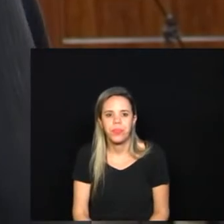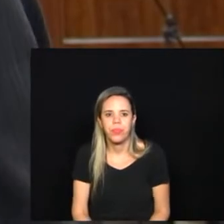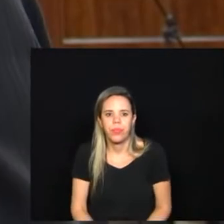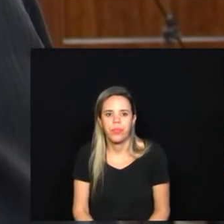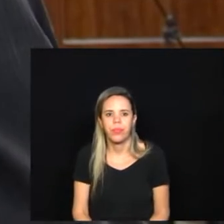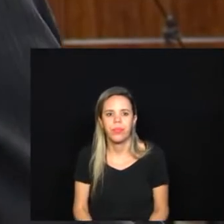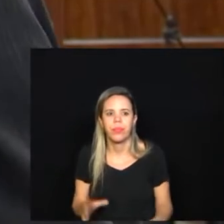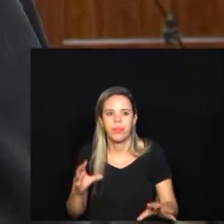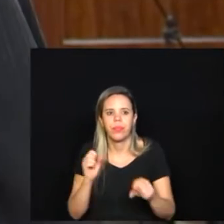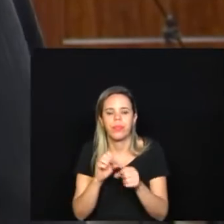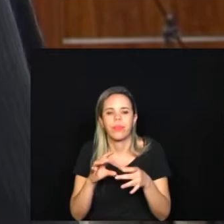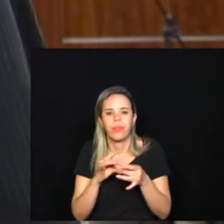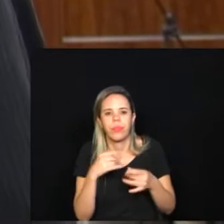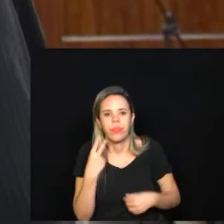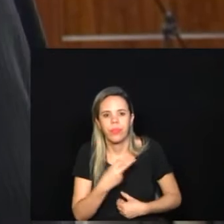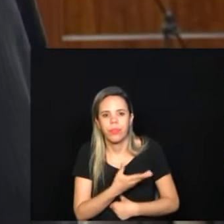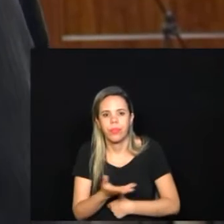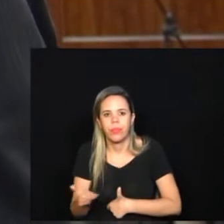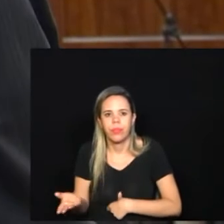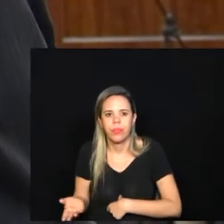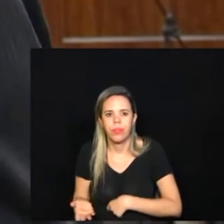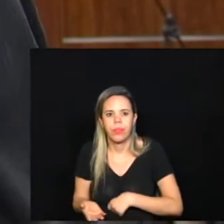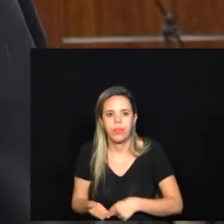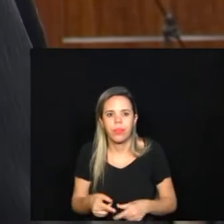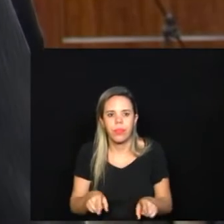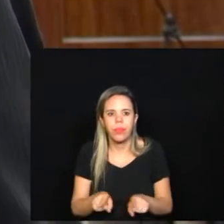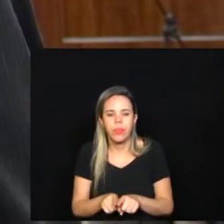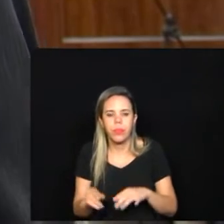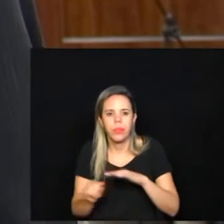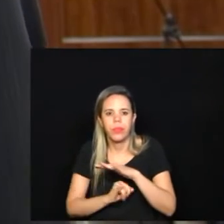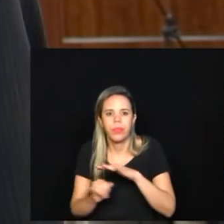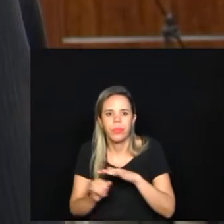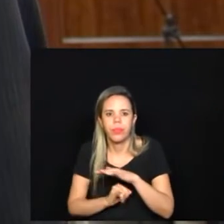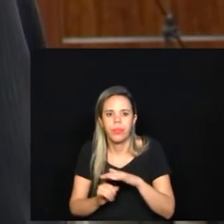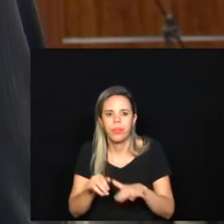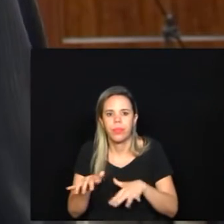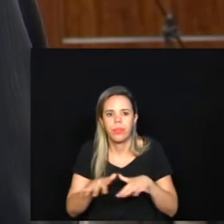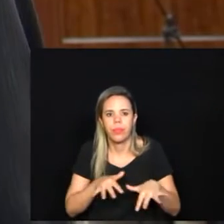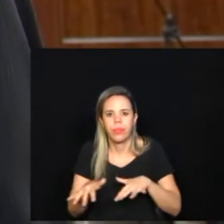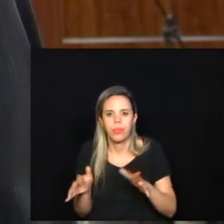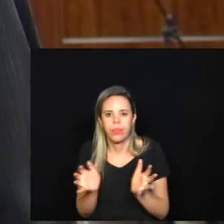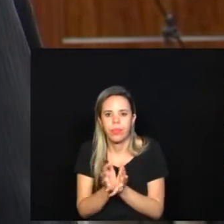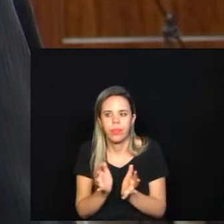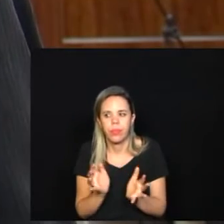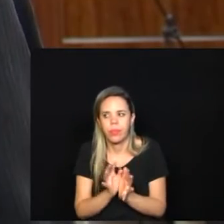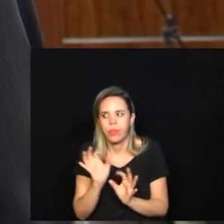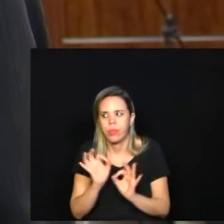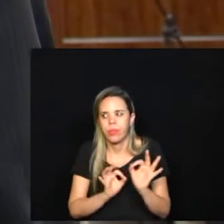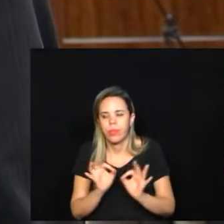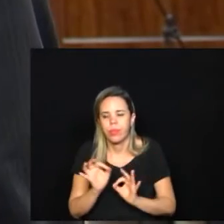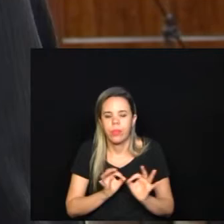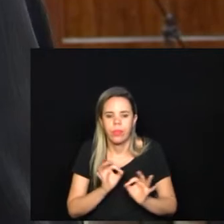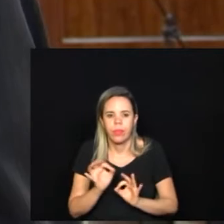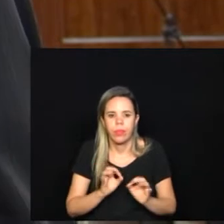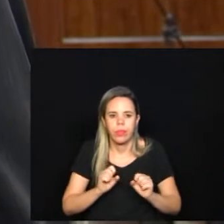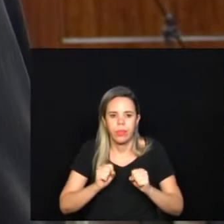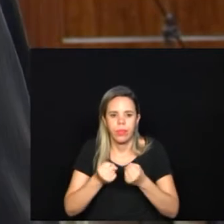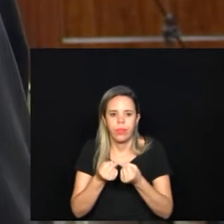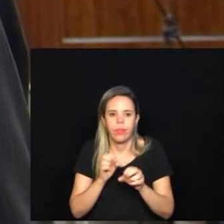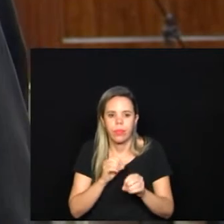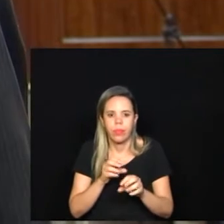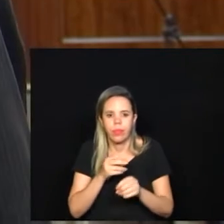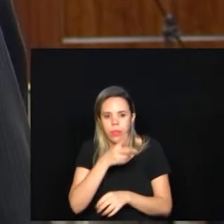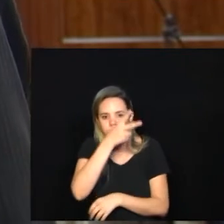Para somar tanto os vereadores, como também entidades, movimentos que se organizam para defender a